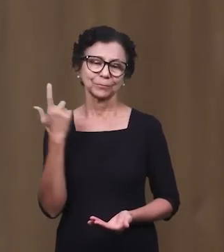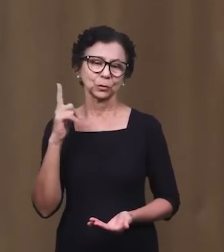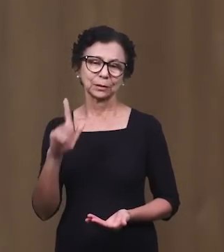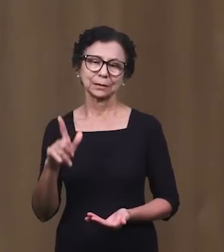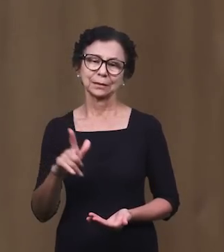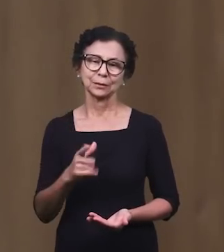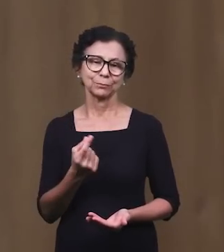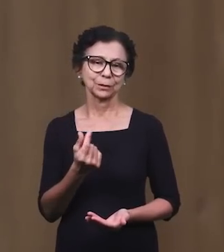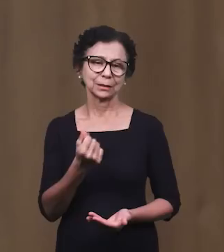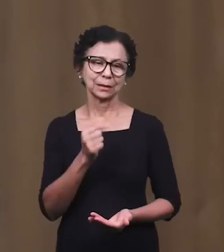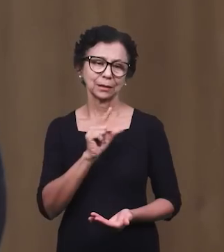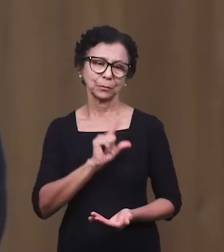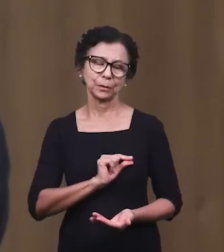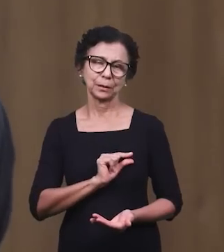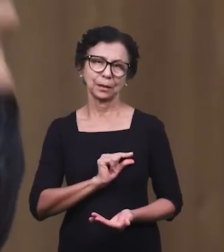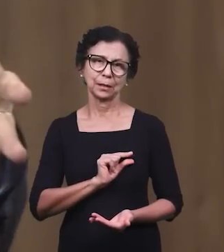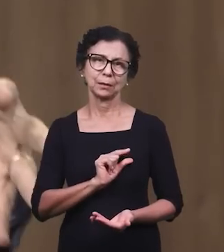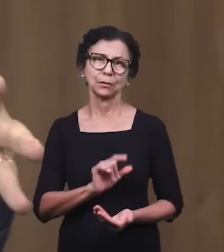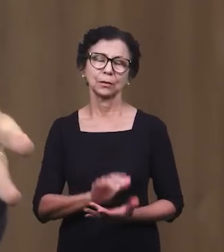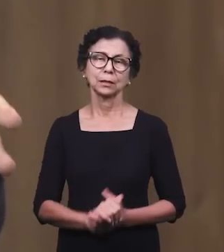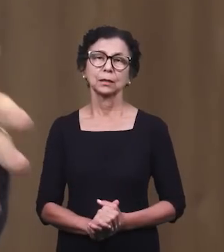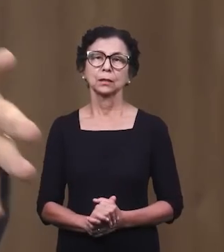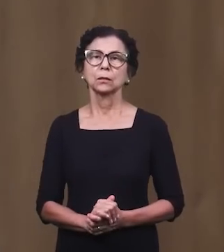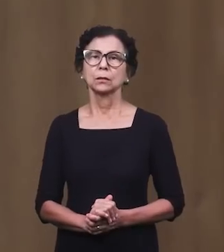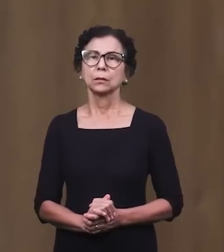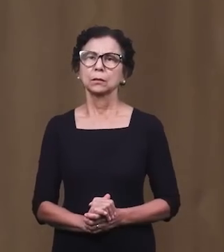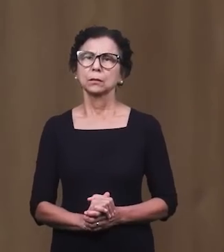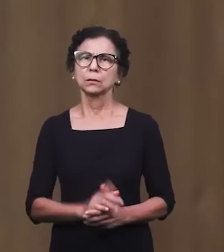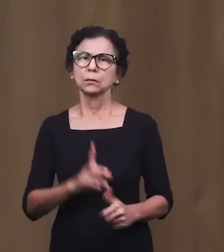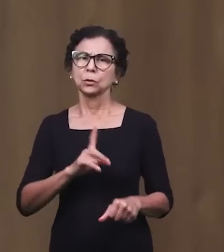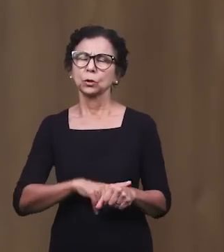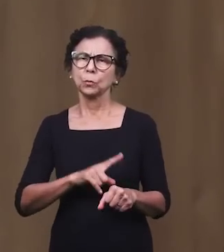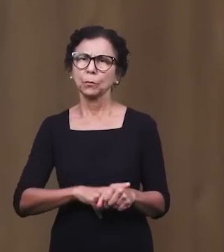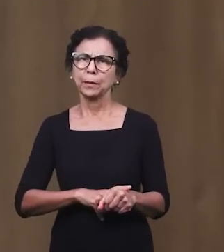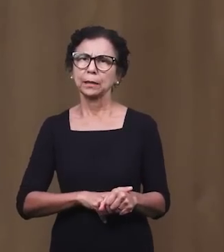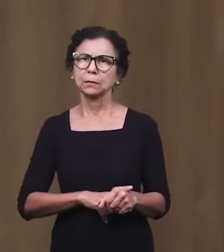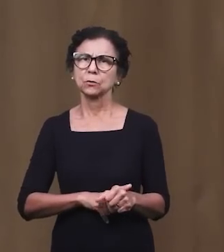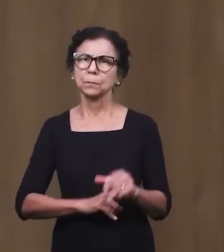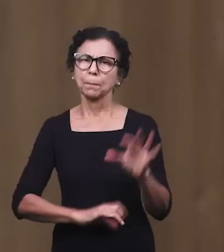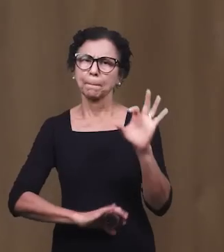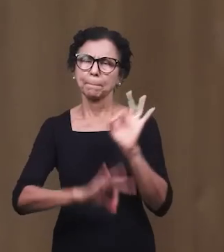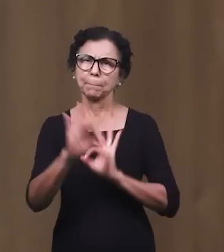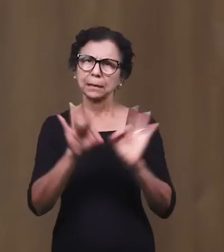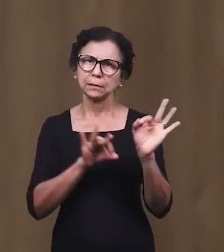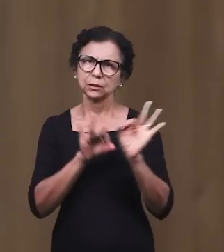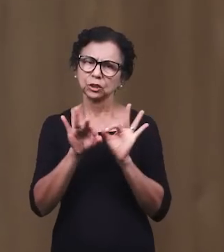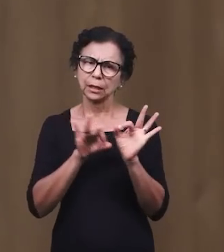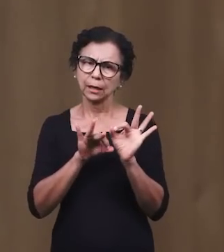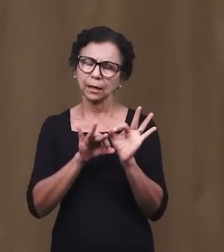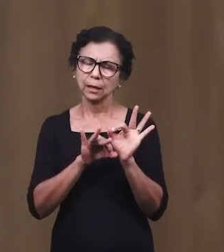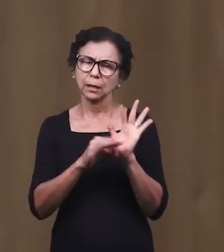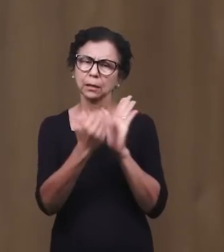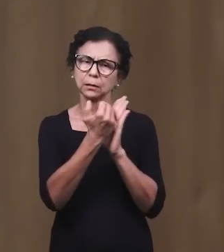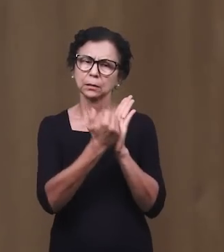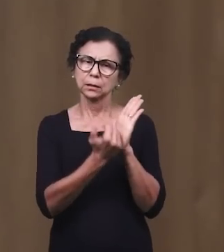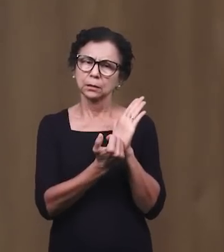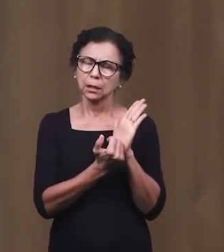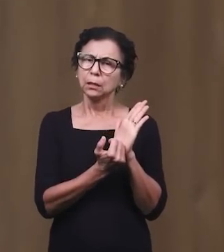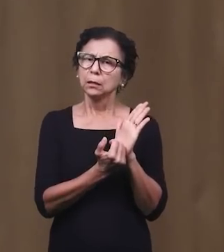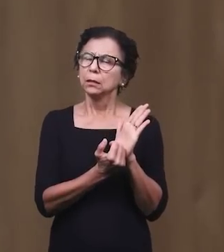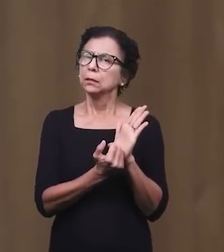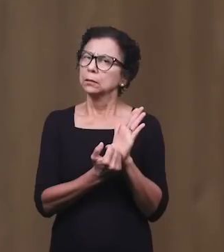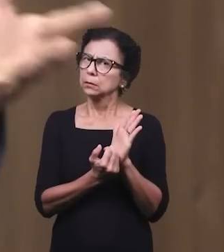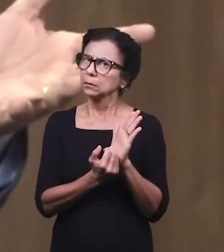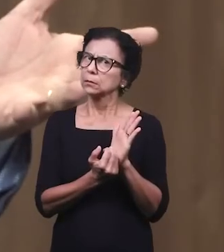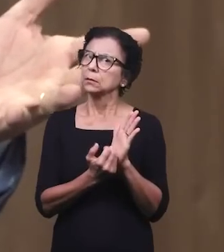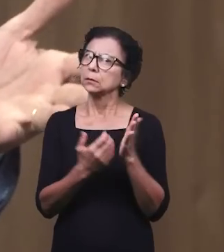o planejamento, na hora de planejar, já tem que ter muita sabedoria na hora de planejar, para que você não tenha lá na frente uma frustração,